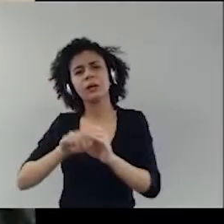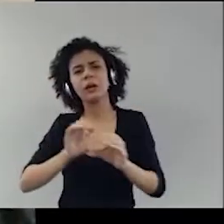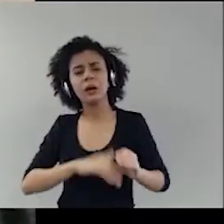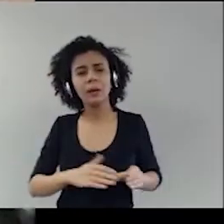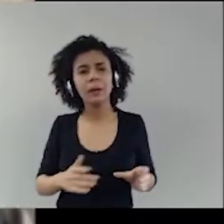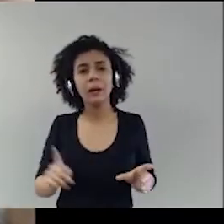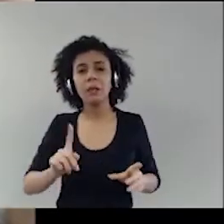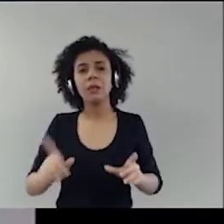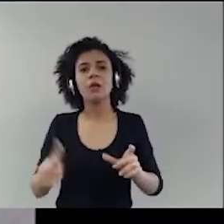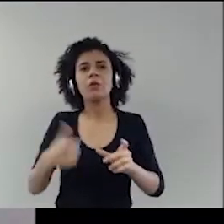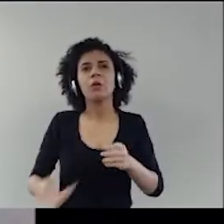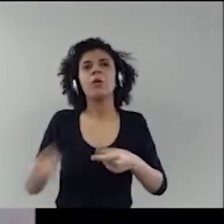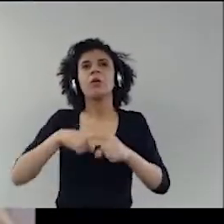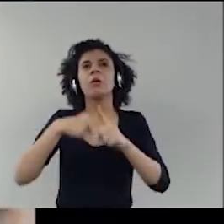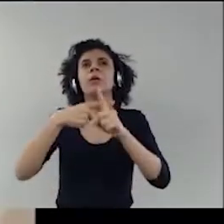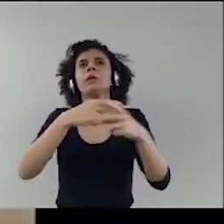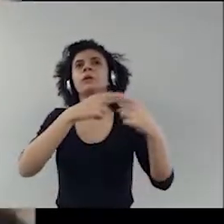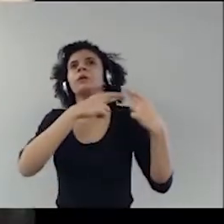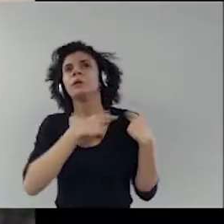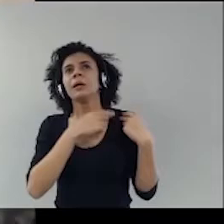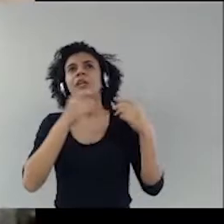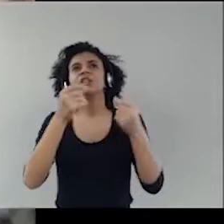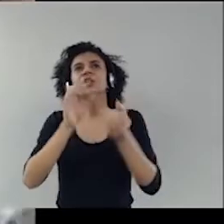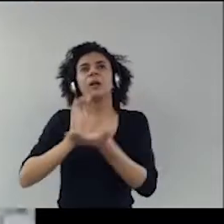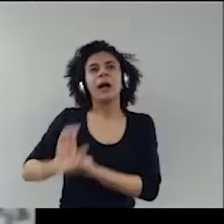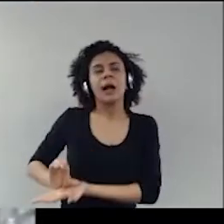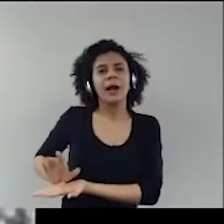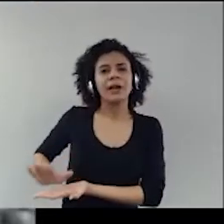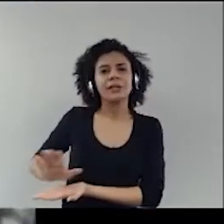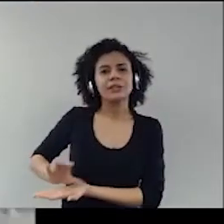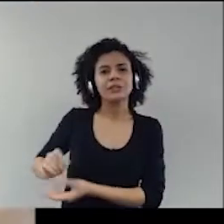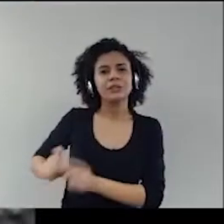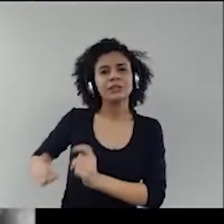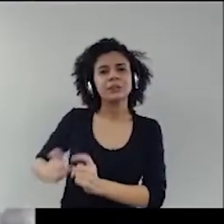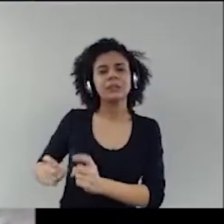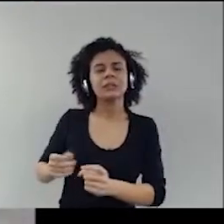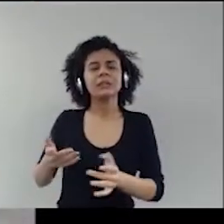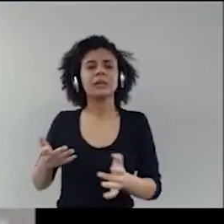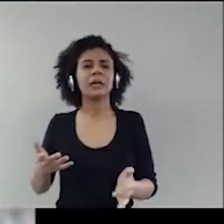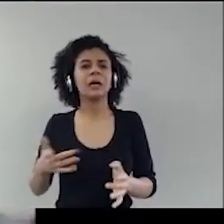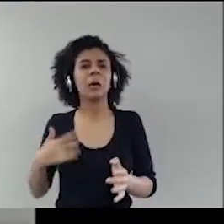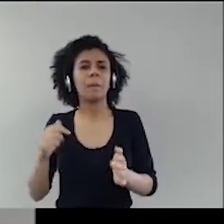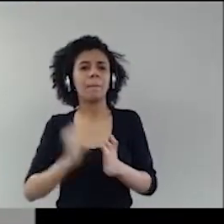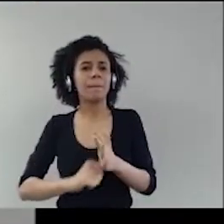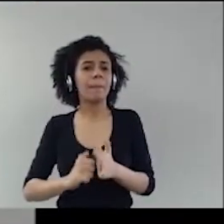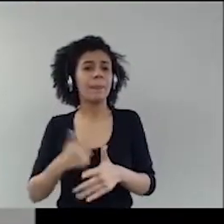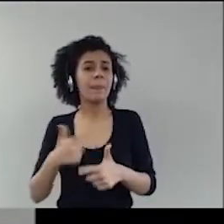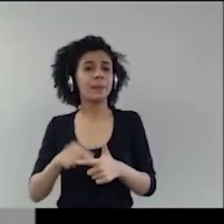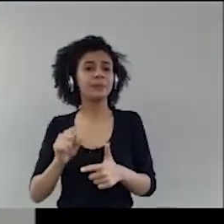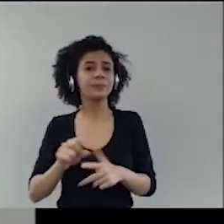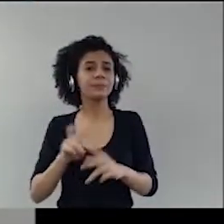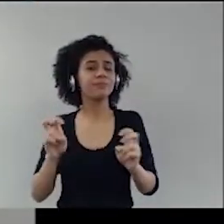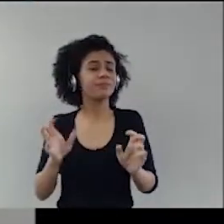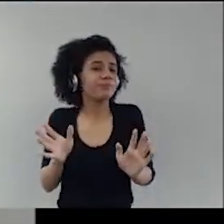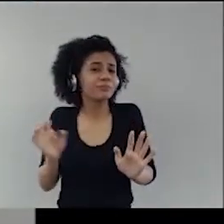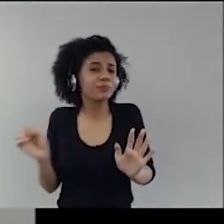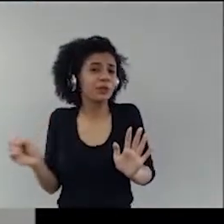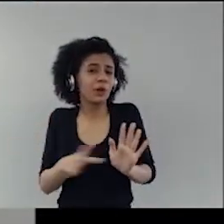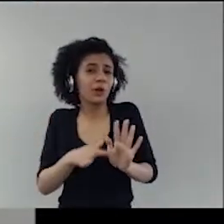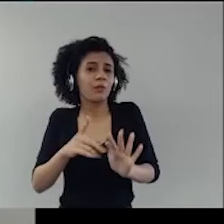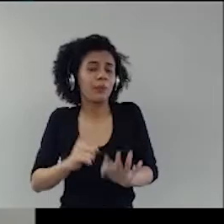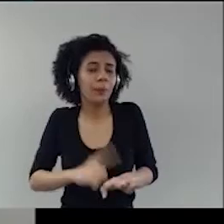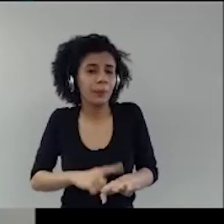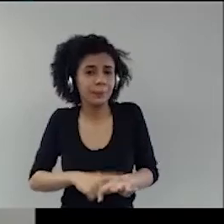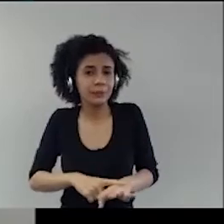obrigações, deixar dinheiro em caixa, não poder deixar restos a pagar, para uma situação completamente nova, que